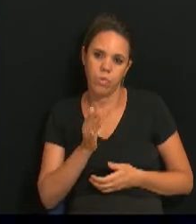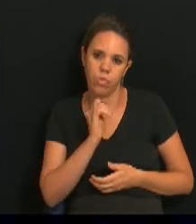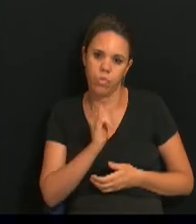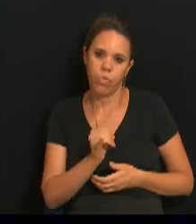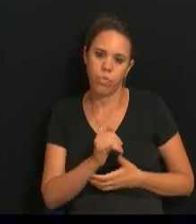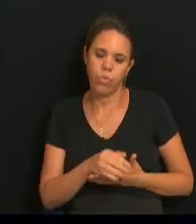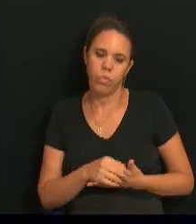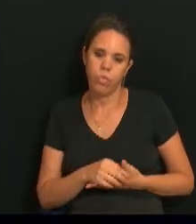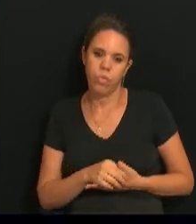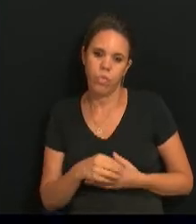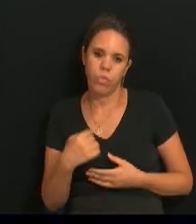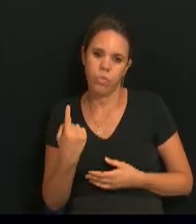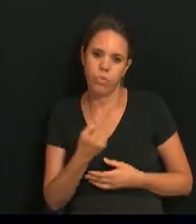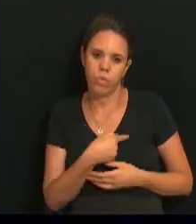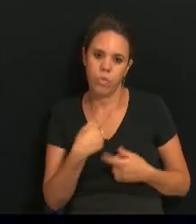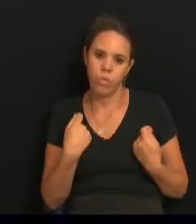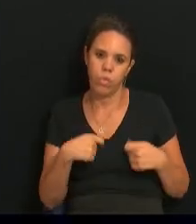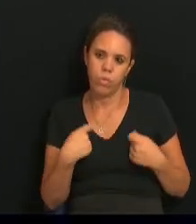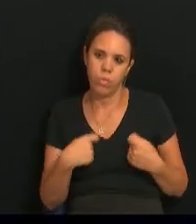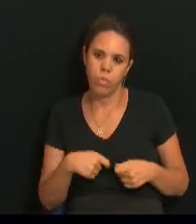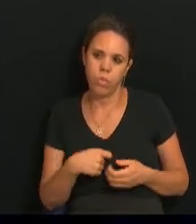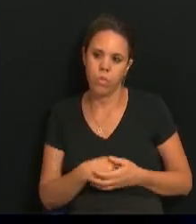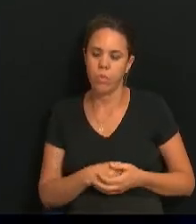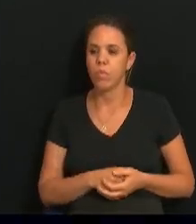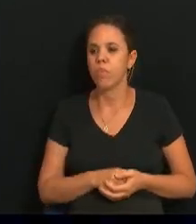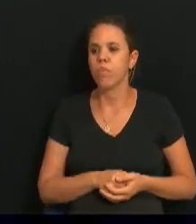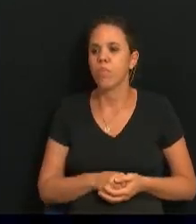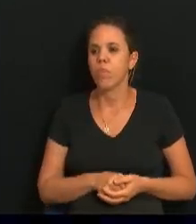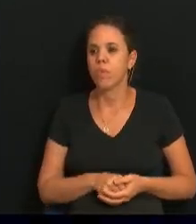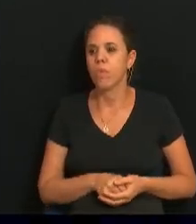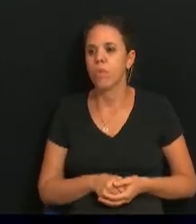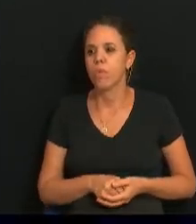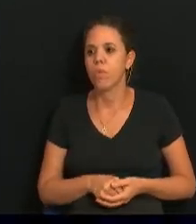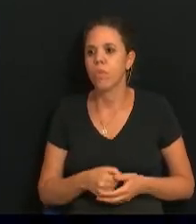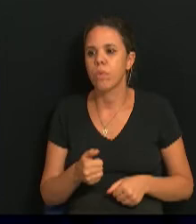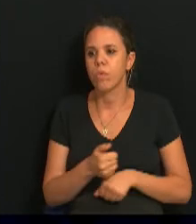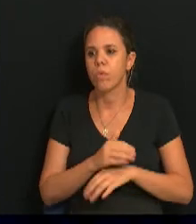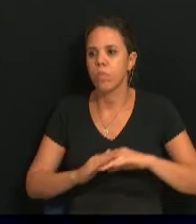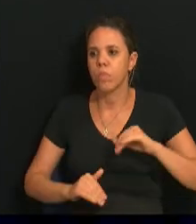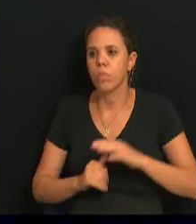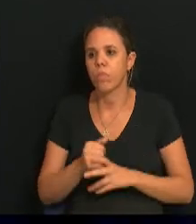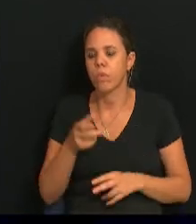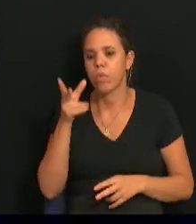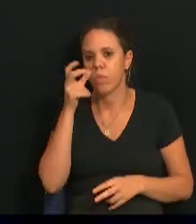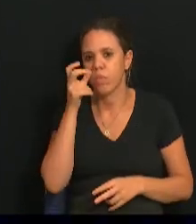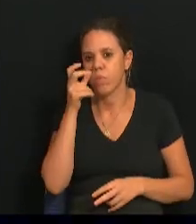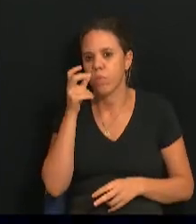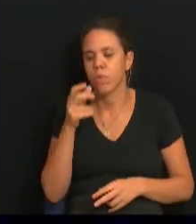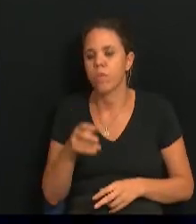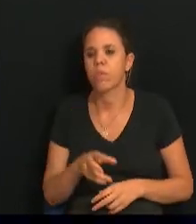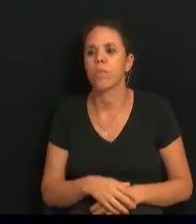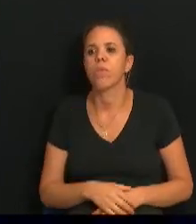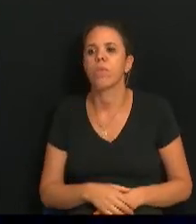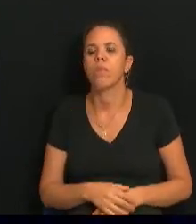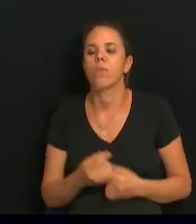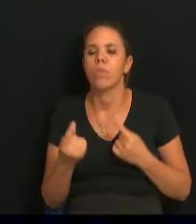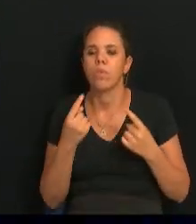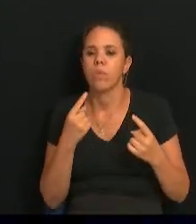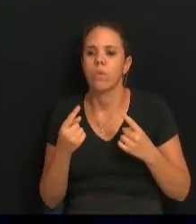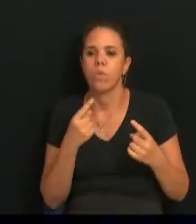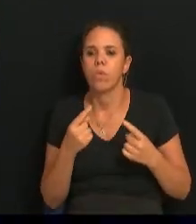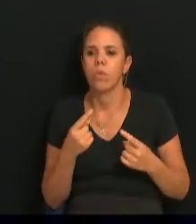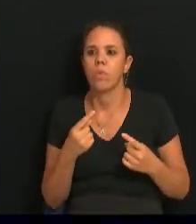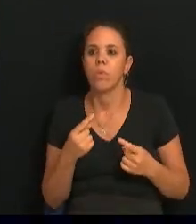nós precisamos realmente que os profissionais sejam ouvidos. né? Nós precisamos dialogar, mas as